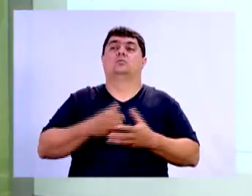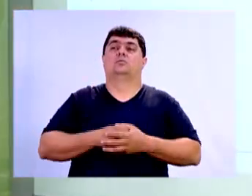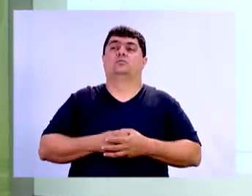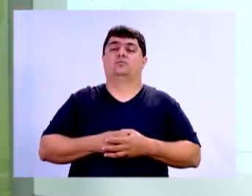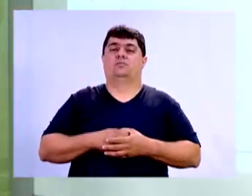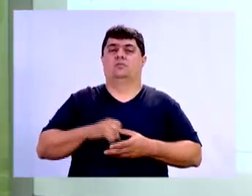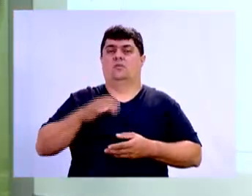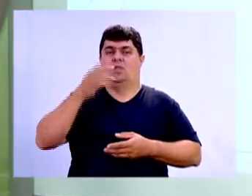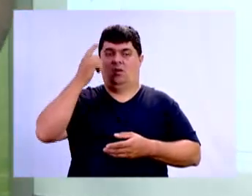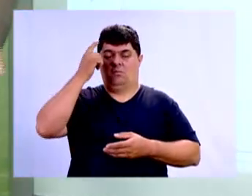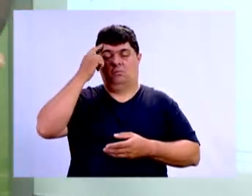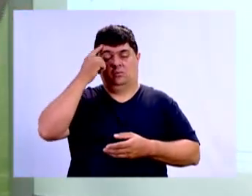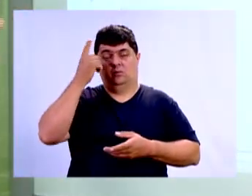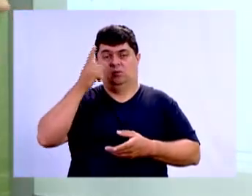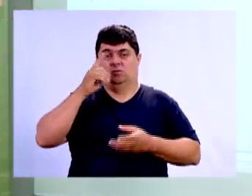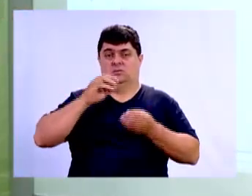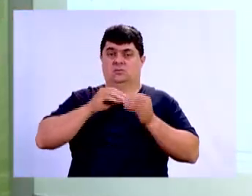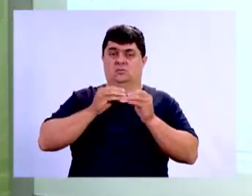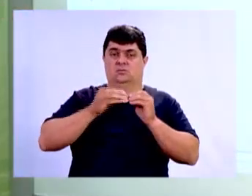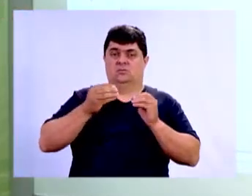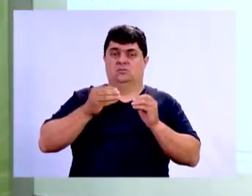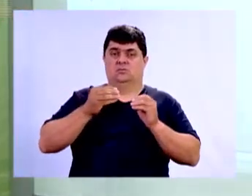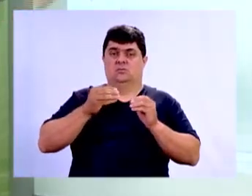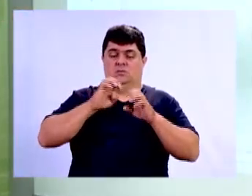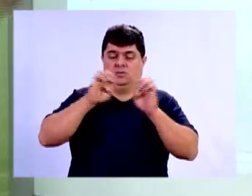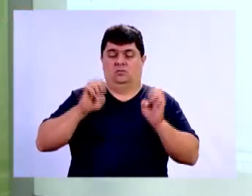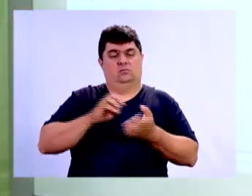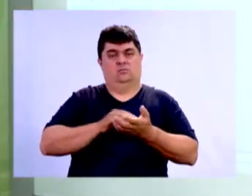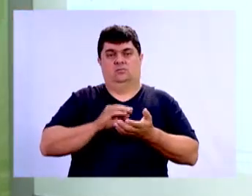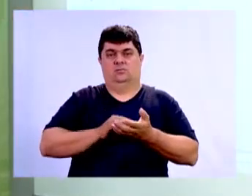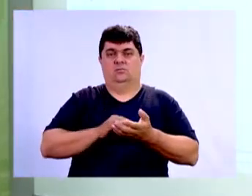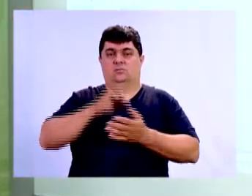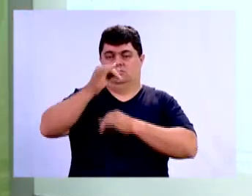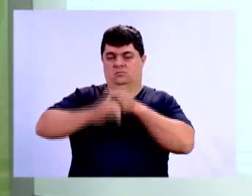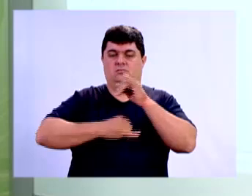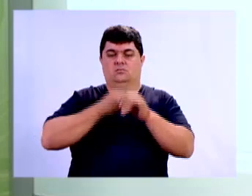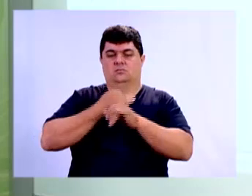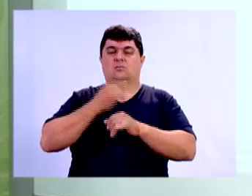for pensar que é uma base de dados também, é uma base de dados não estruturada, a internet.